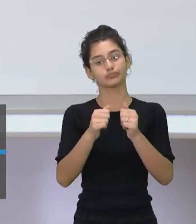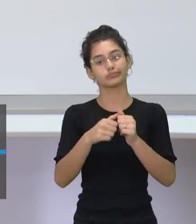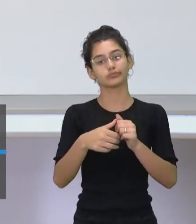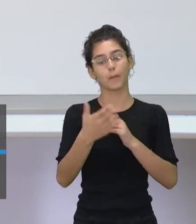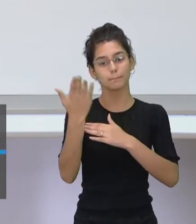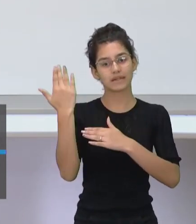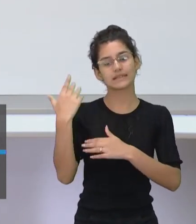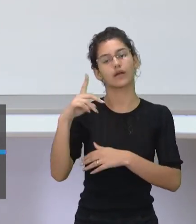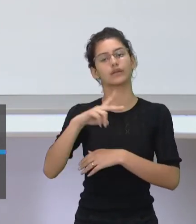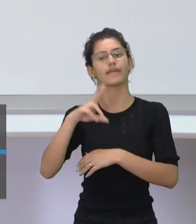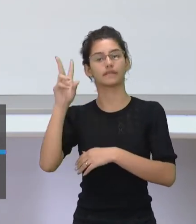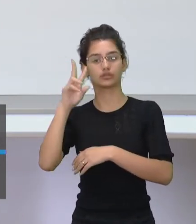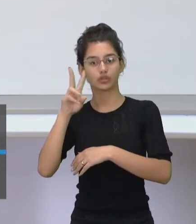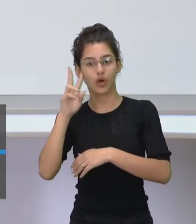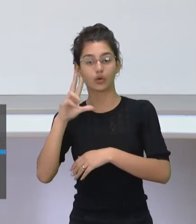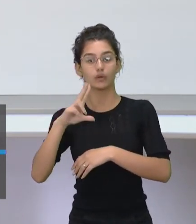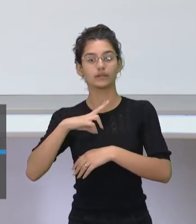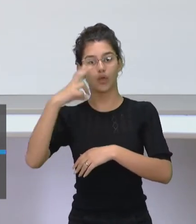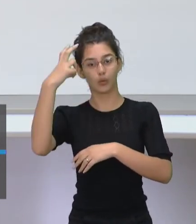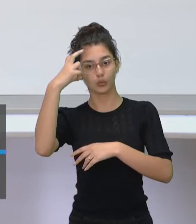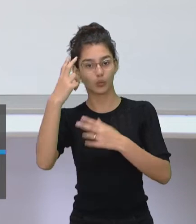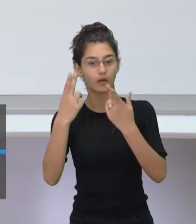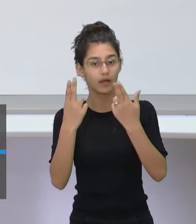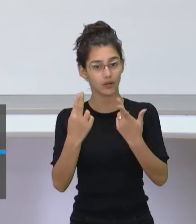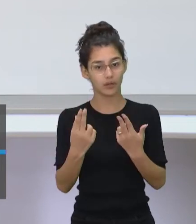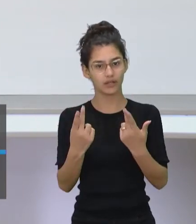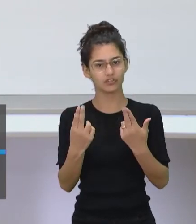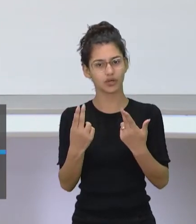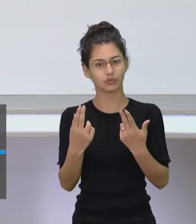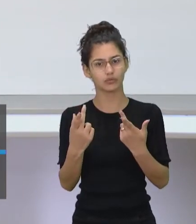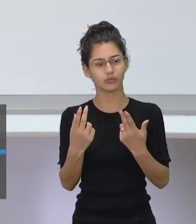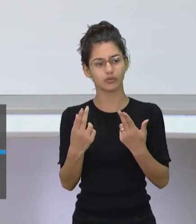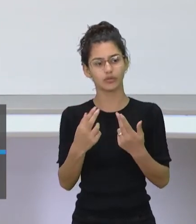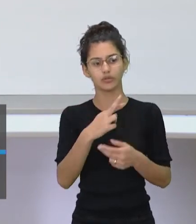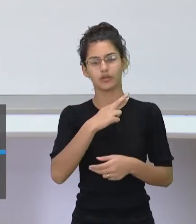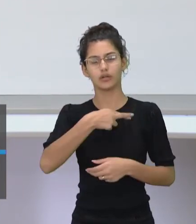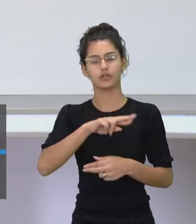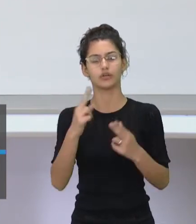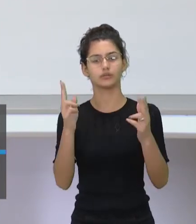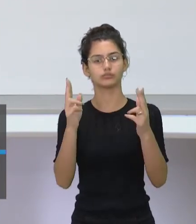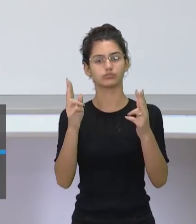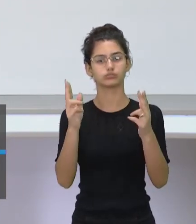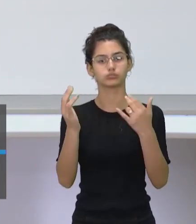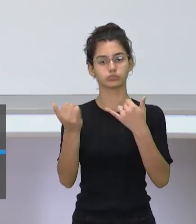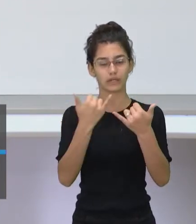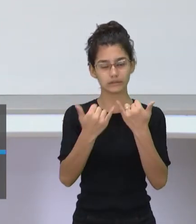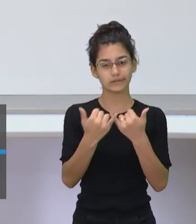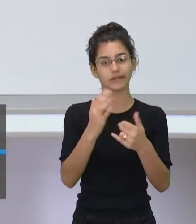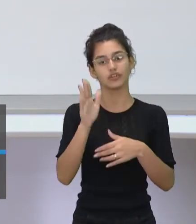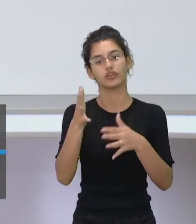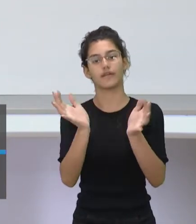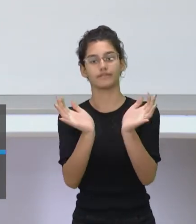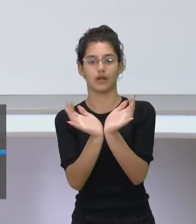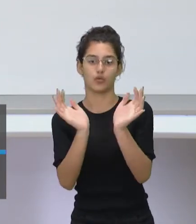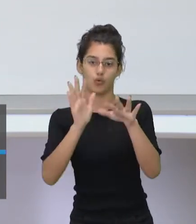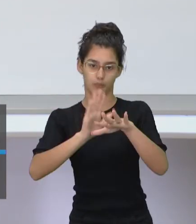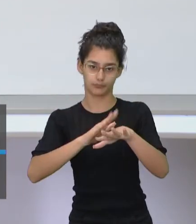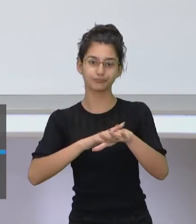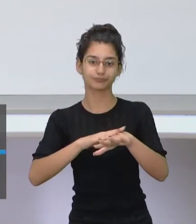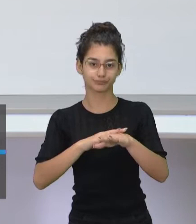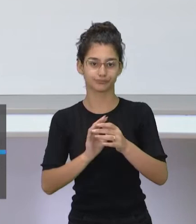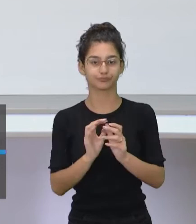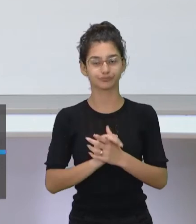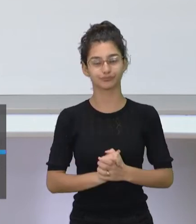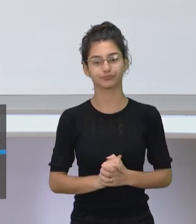histórico, ter as mesmas culturas, religiões semelhantes, que já se forma um povo, um grupo étnico. Está